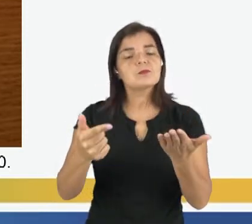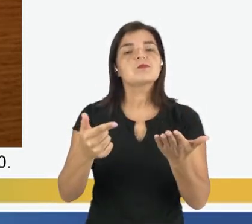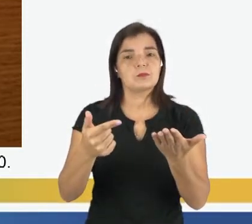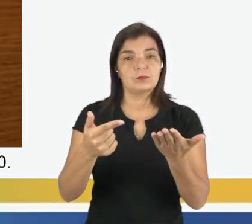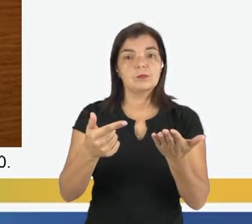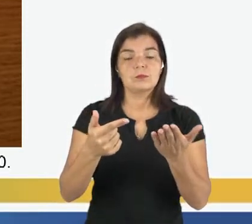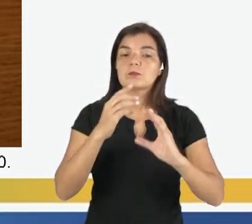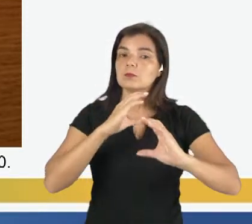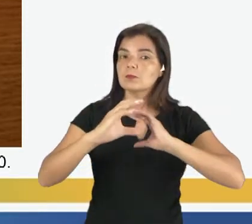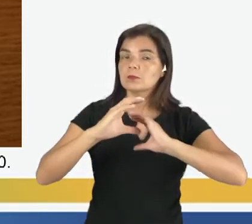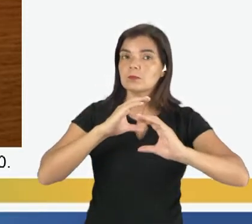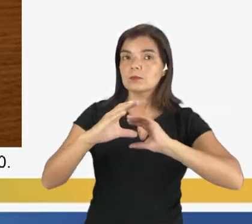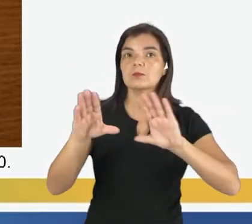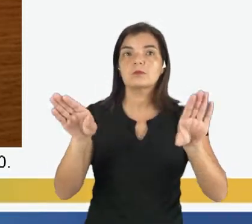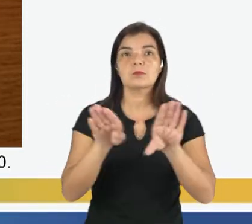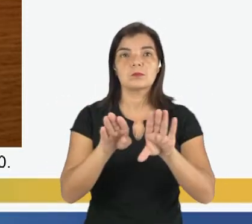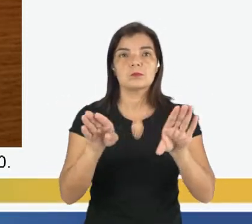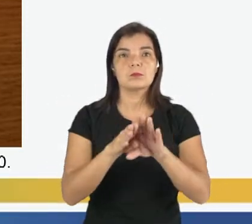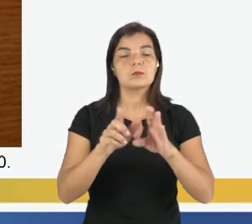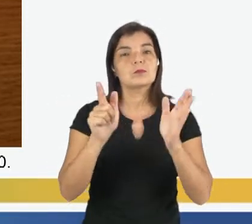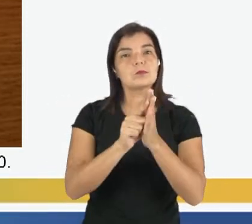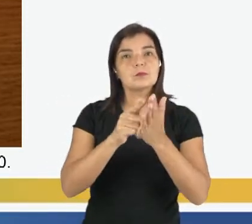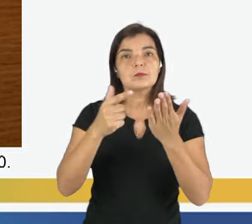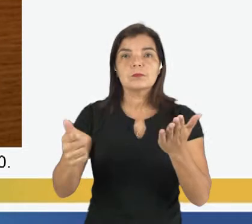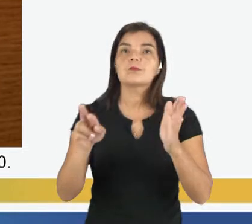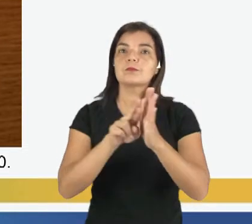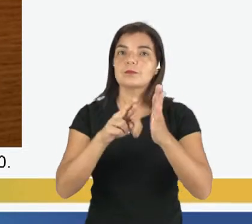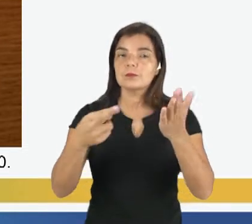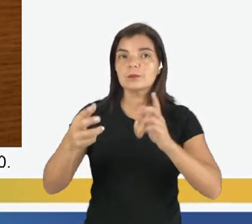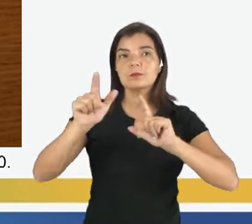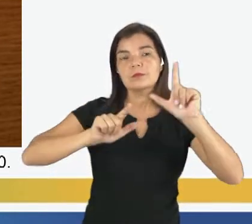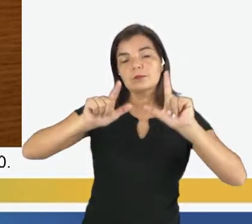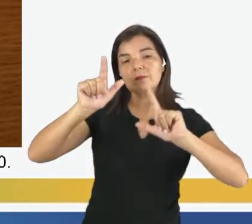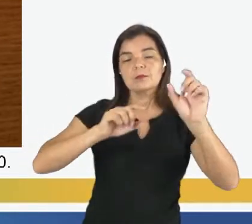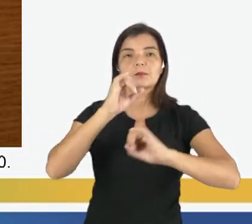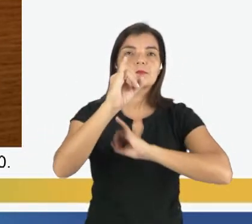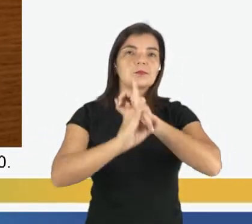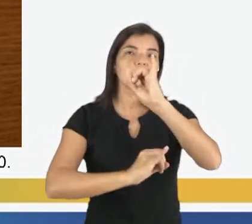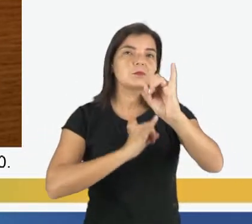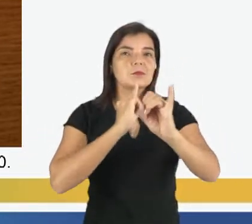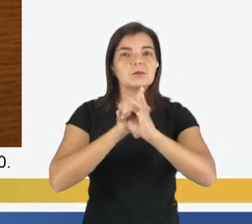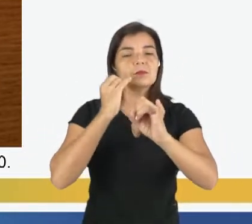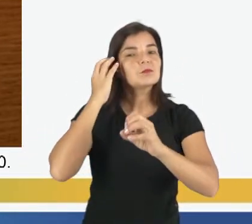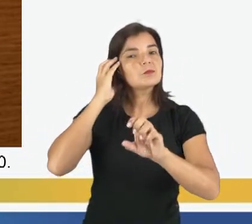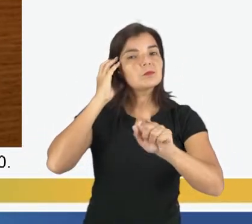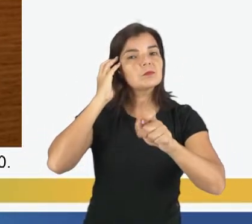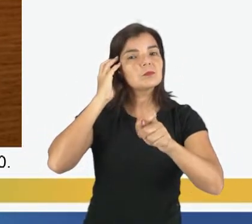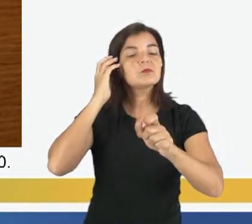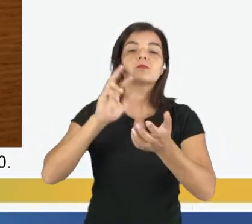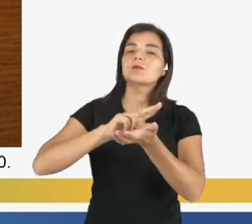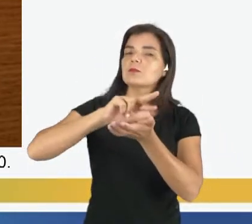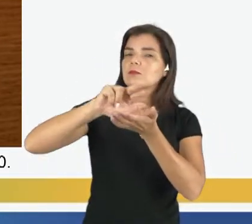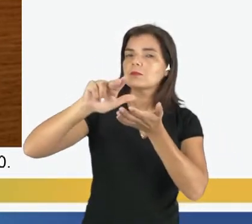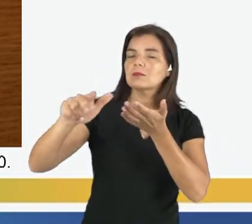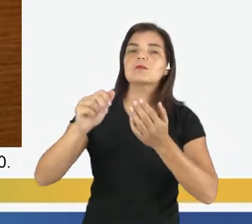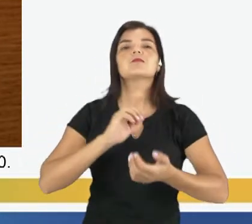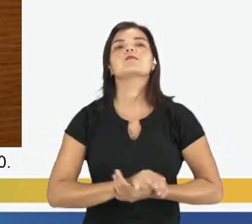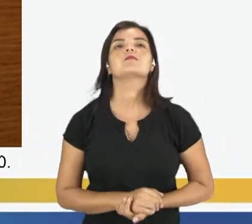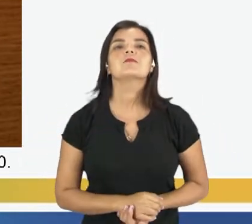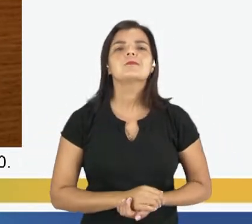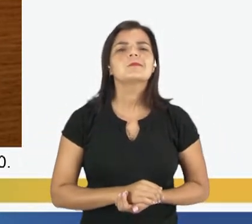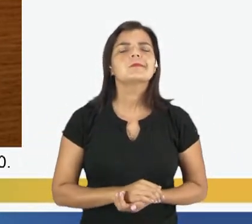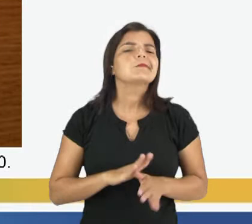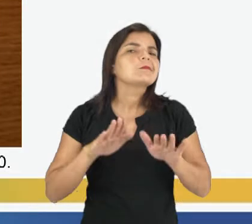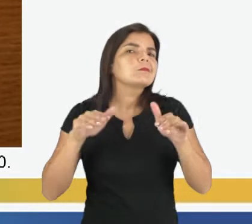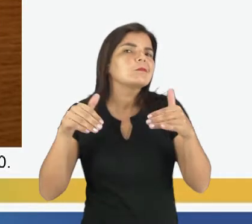pelos meios de comunicação, jornais, revistas, televisão, internet, rádio, dentre outros. Mas